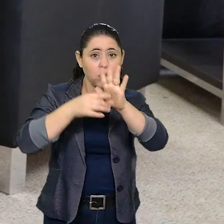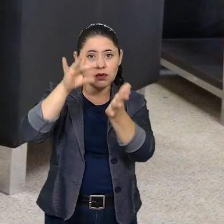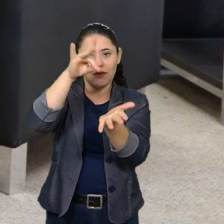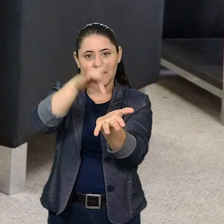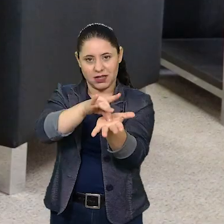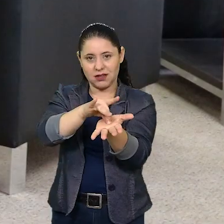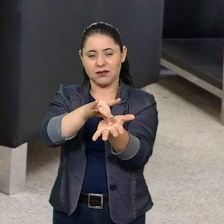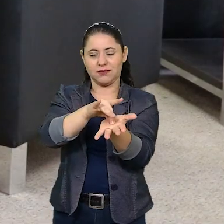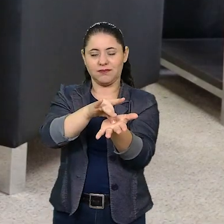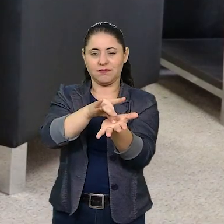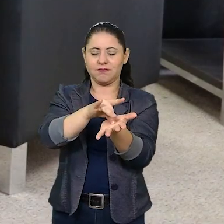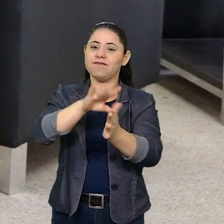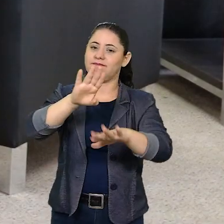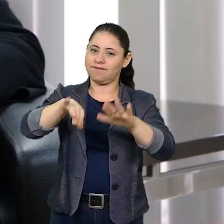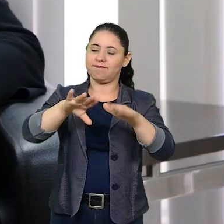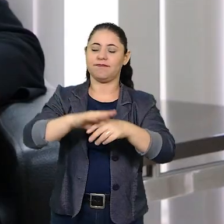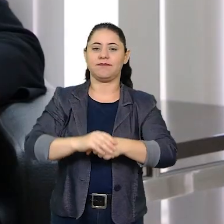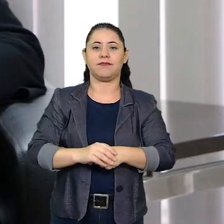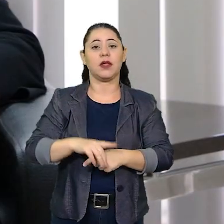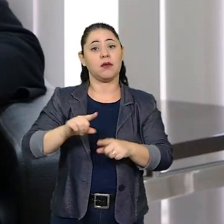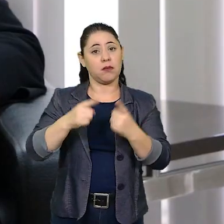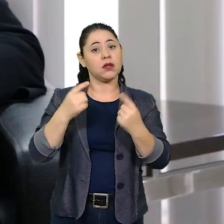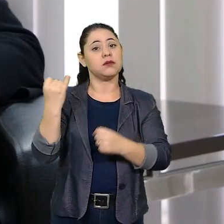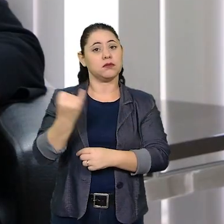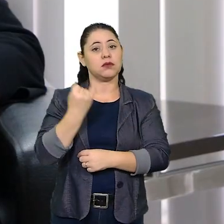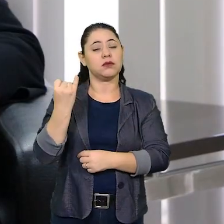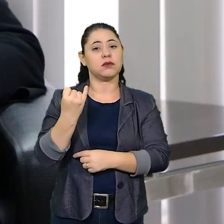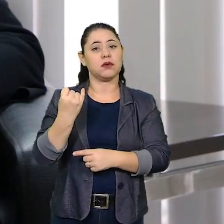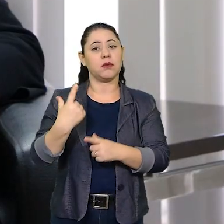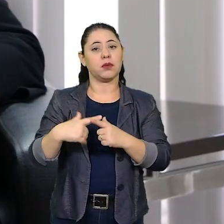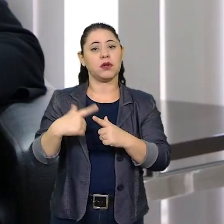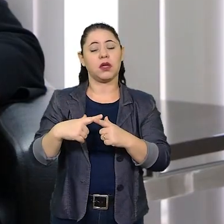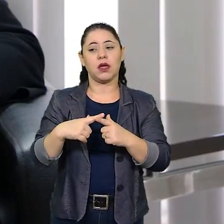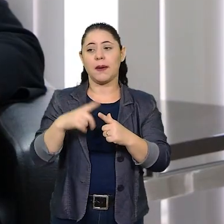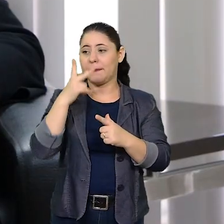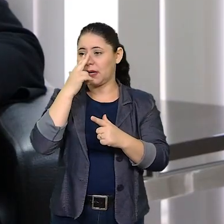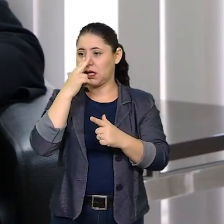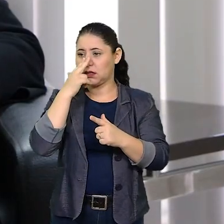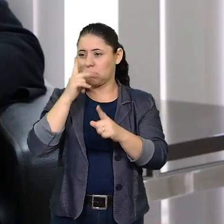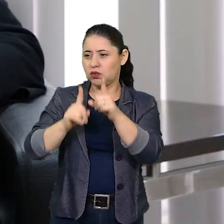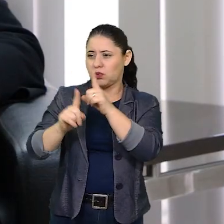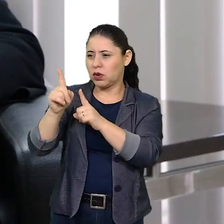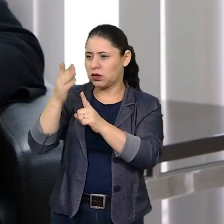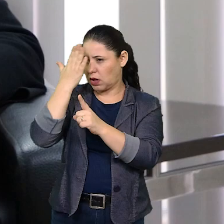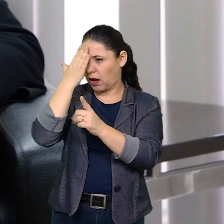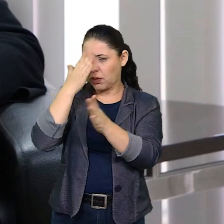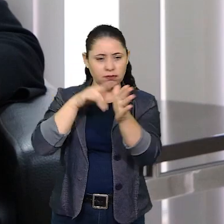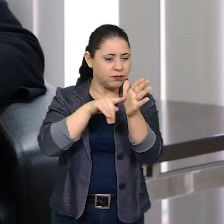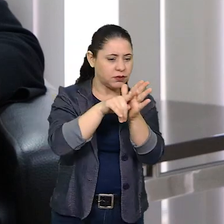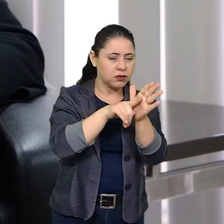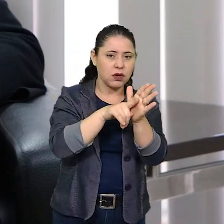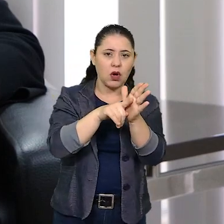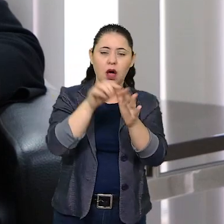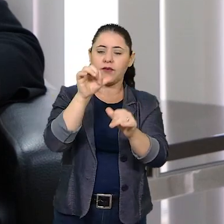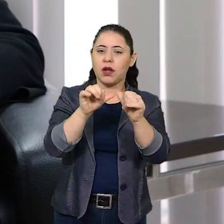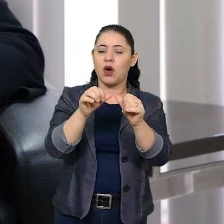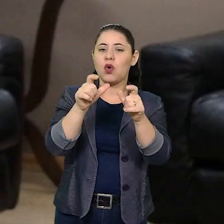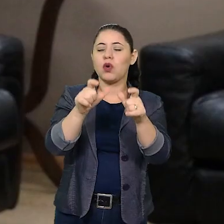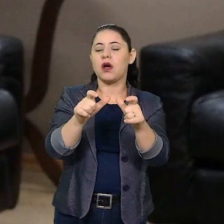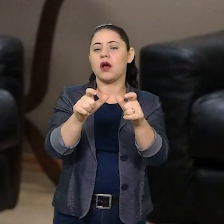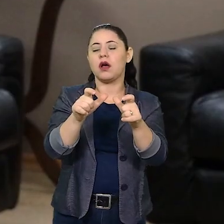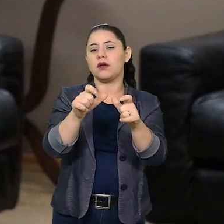refletem tanto a realidade, né, desembargadora? Sim, mas eles são importantíssimos para nortear a nossa política de atendimento, a